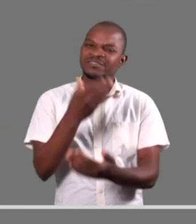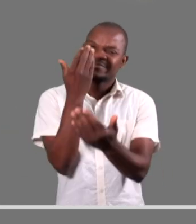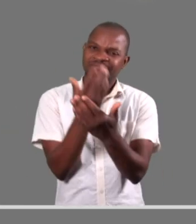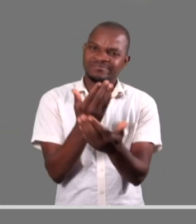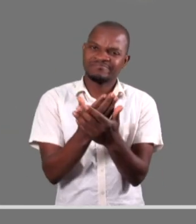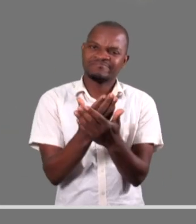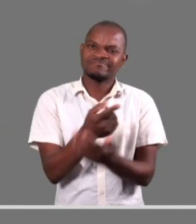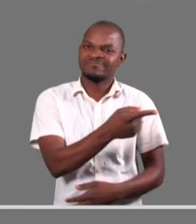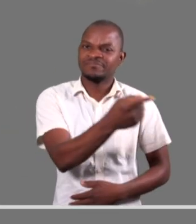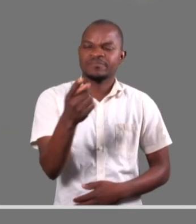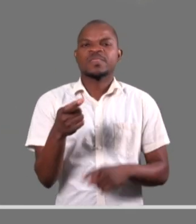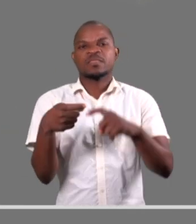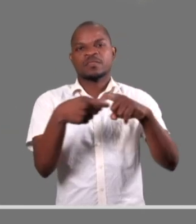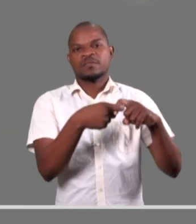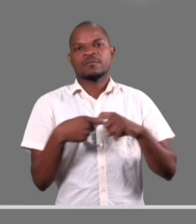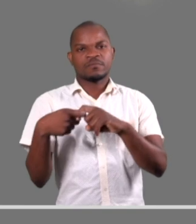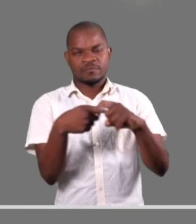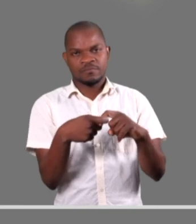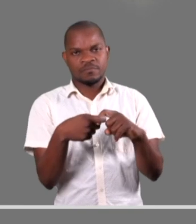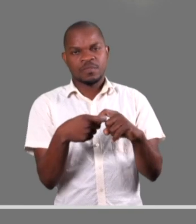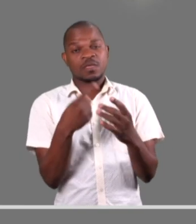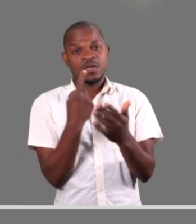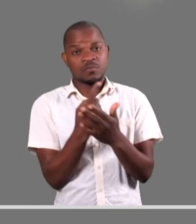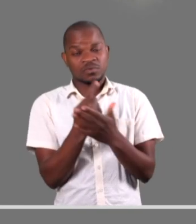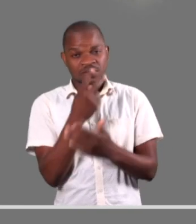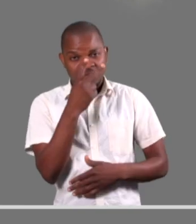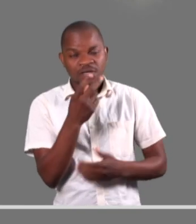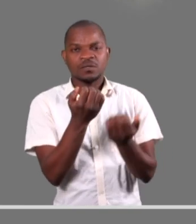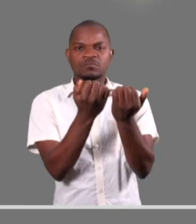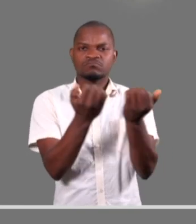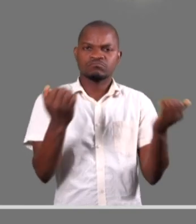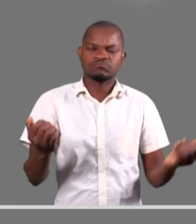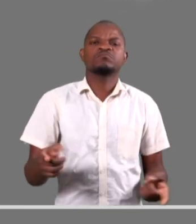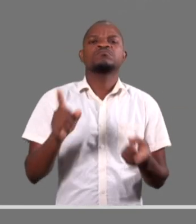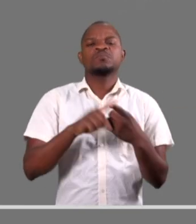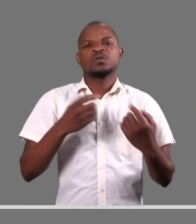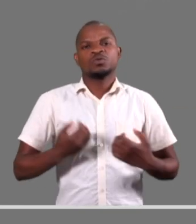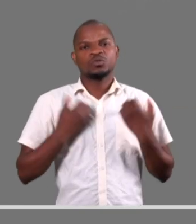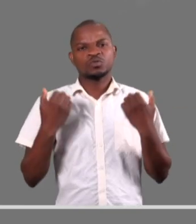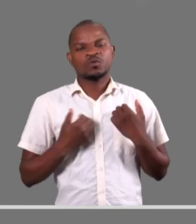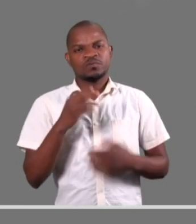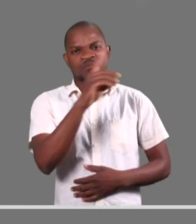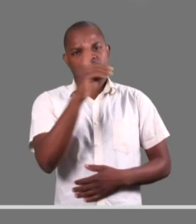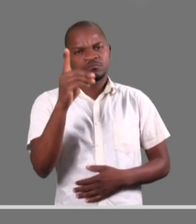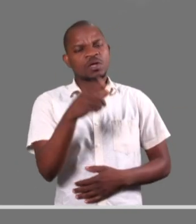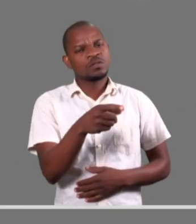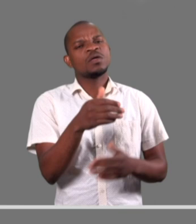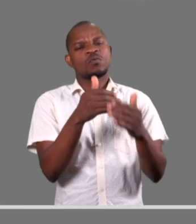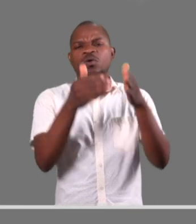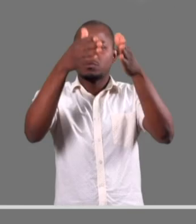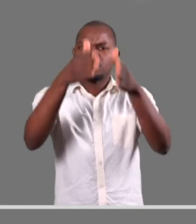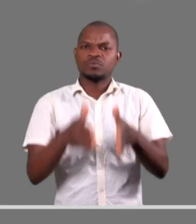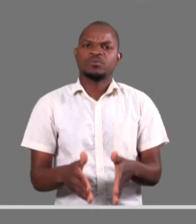queremos pedir a essas famílias é que essas crianças, esses jovens com deficiência, são pessoas como qualquer um.